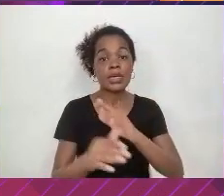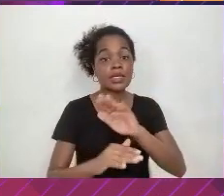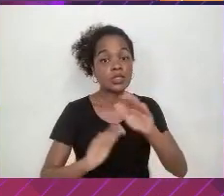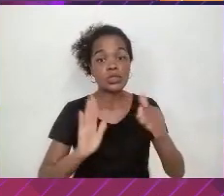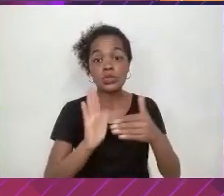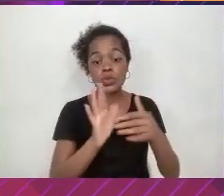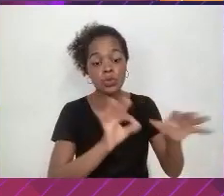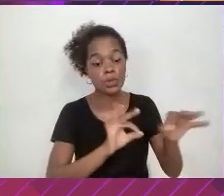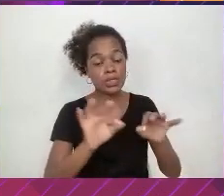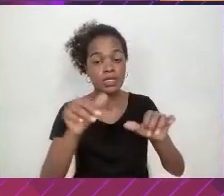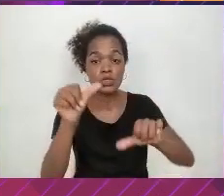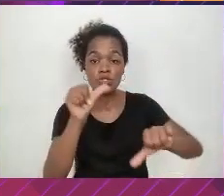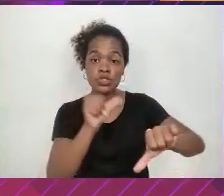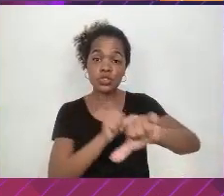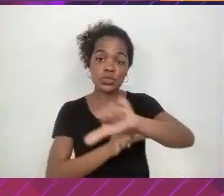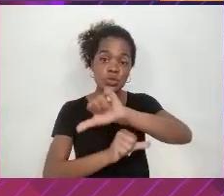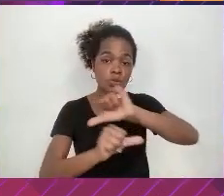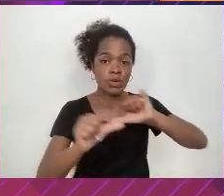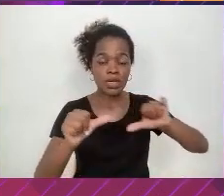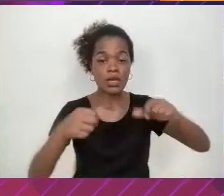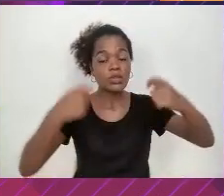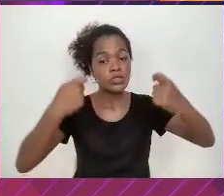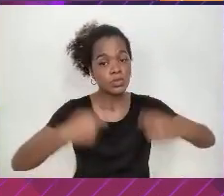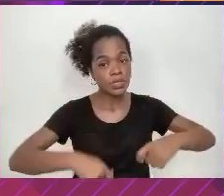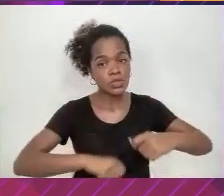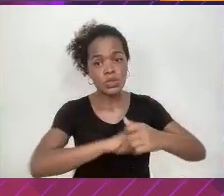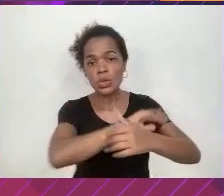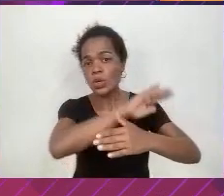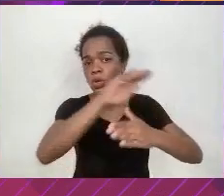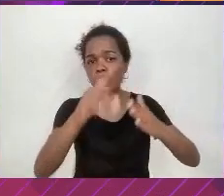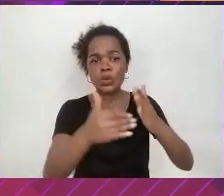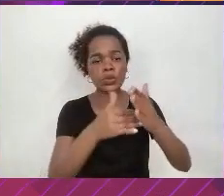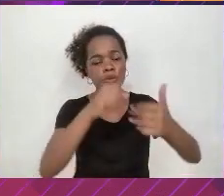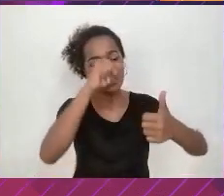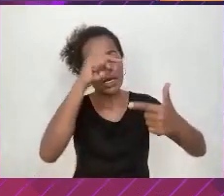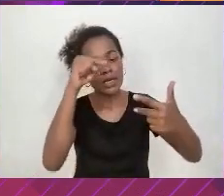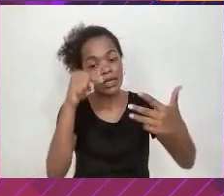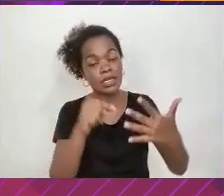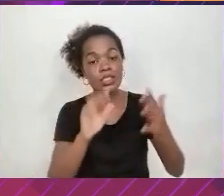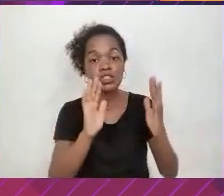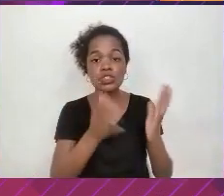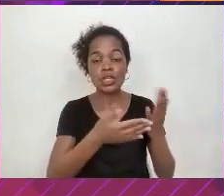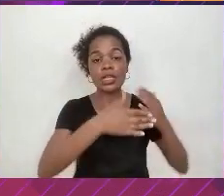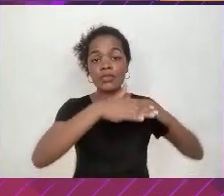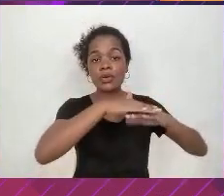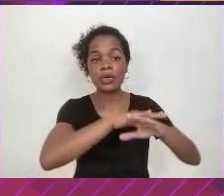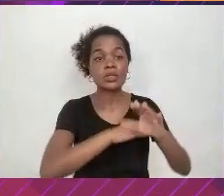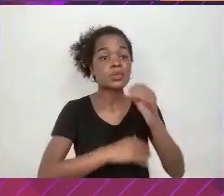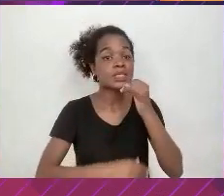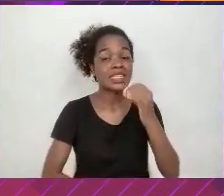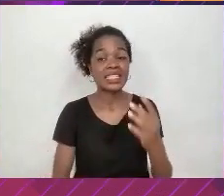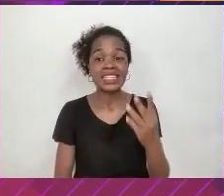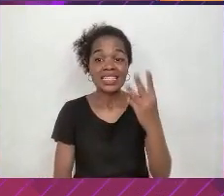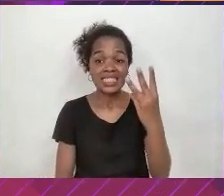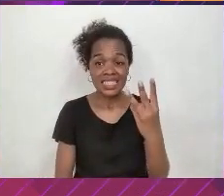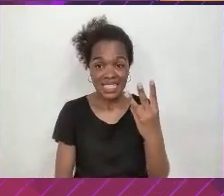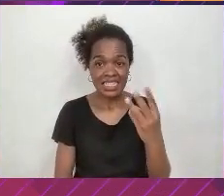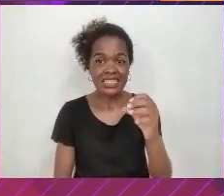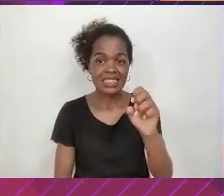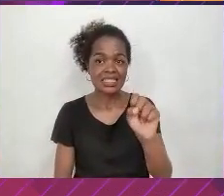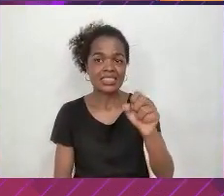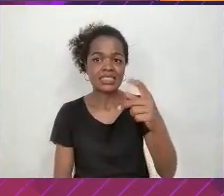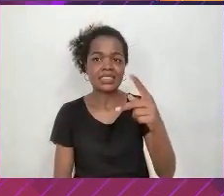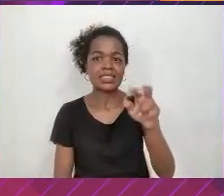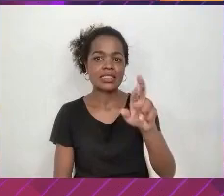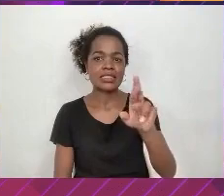gente teve que trazer todos os nossos recursos novamente, que já estavam alocados, porque durante 3 sprints a gente já prevê que a gente está